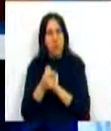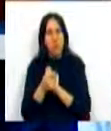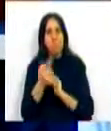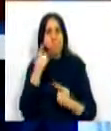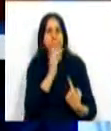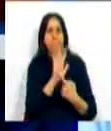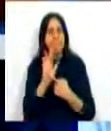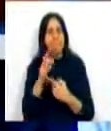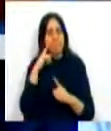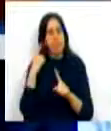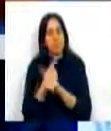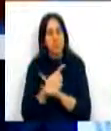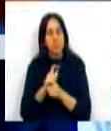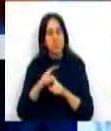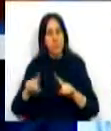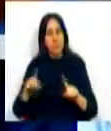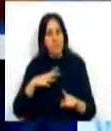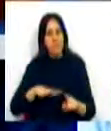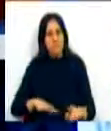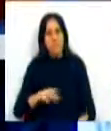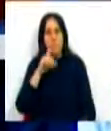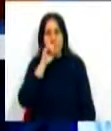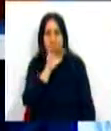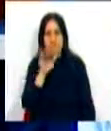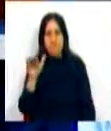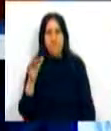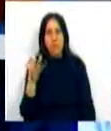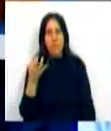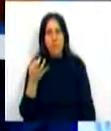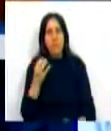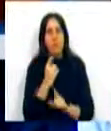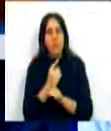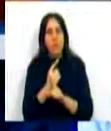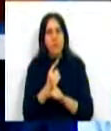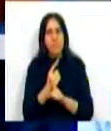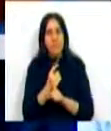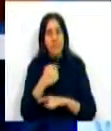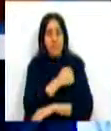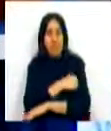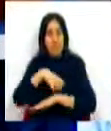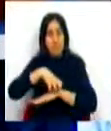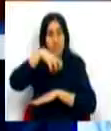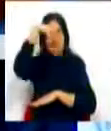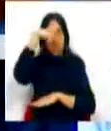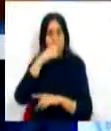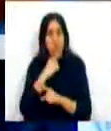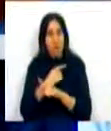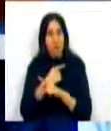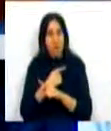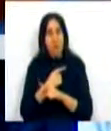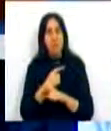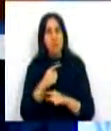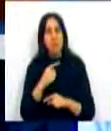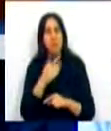da diferença que quer fazer. Porque lembro, como foi contado, no mesmo edifício onde estavam a ser discutidas